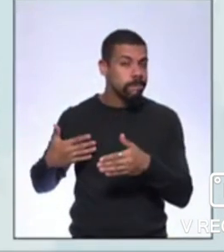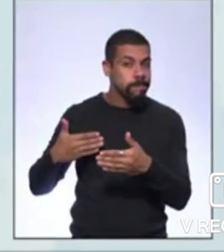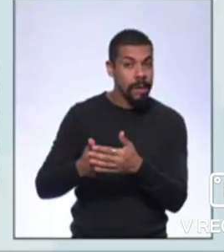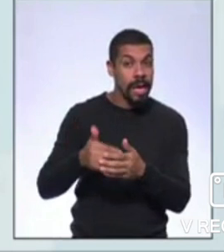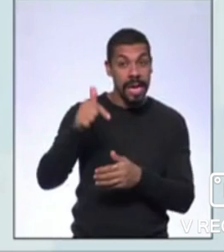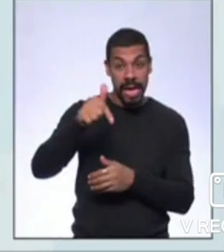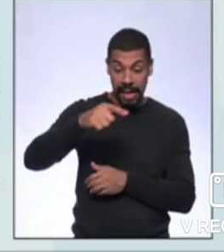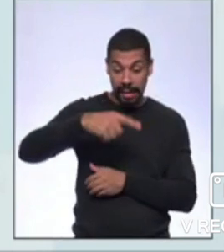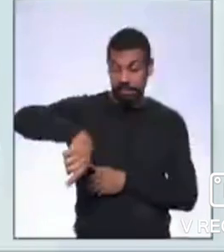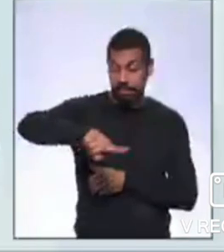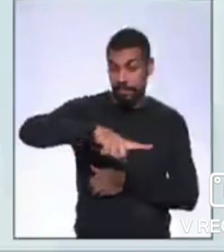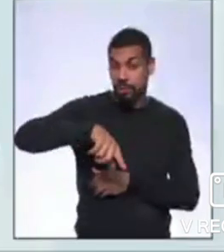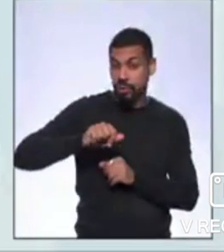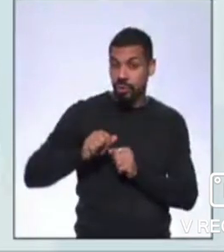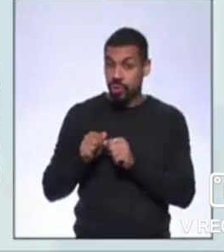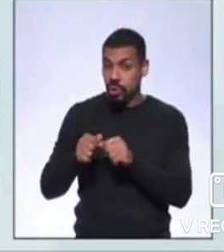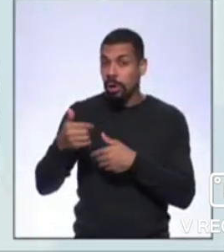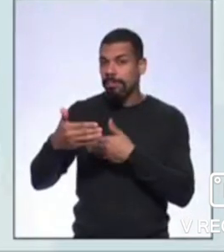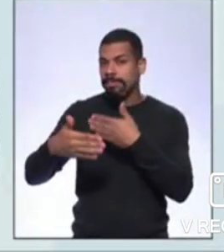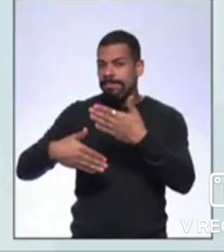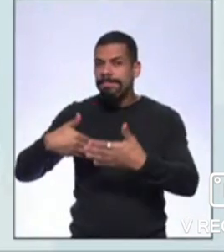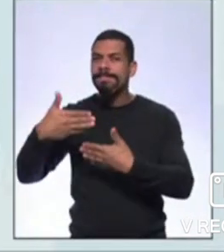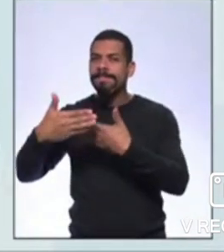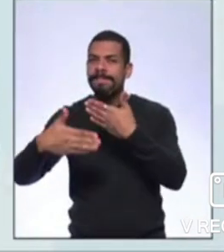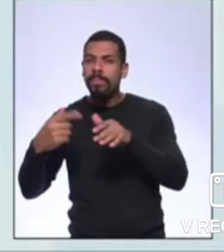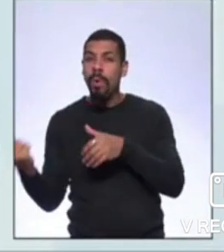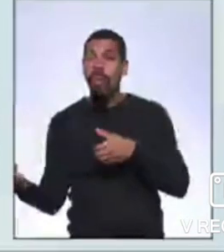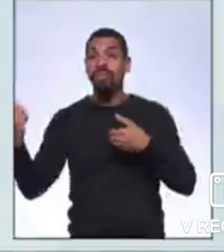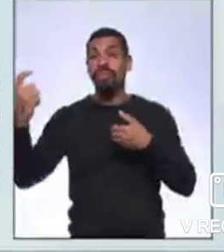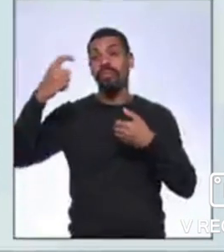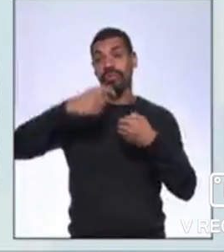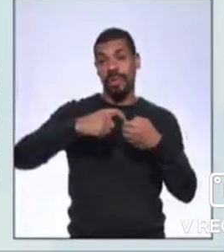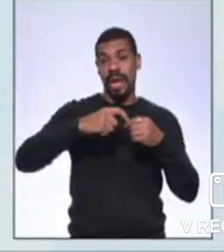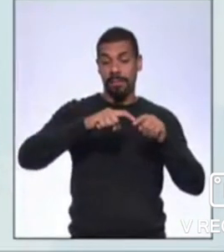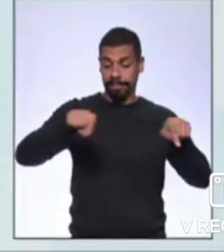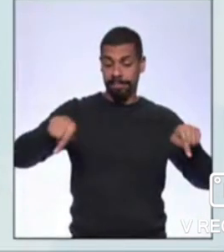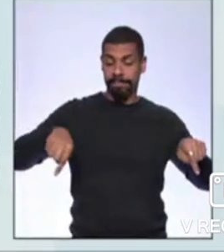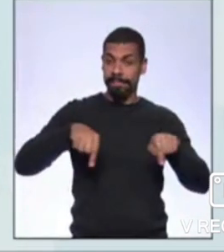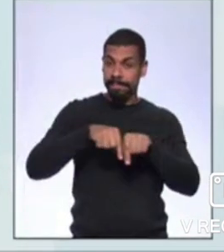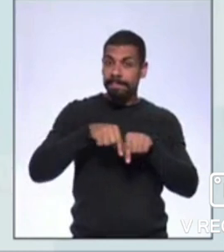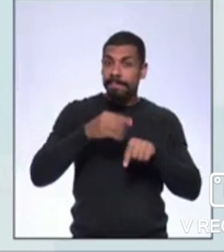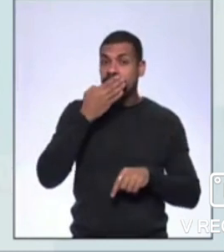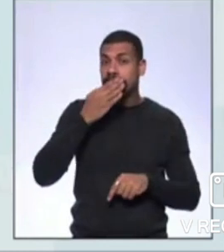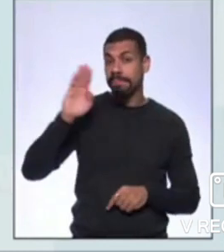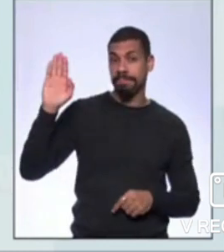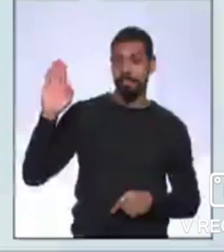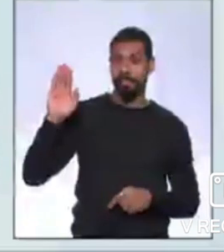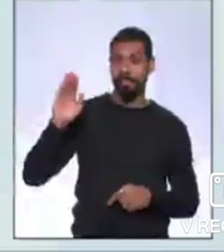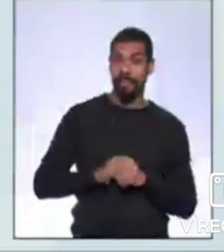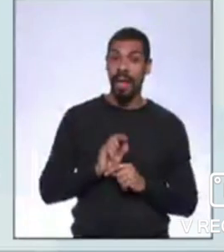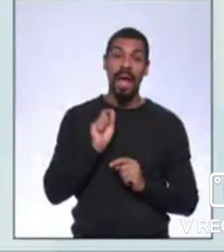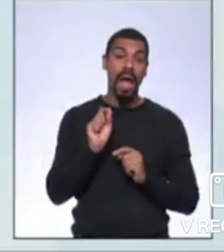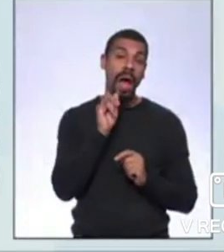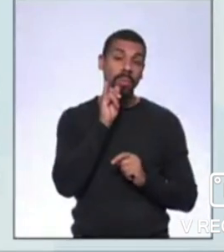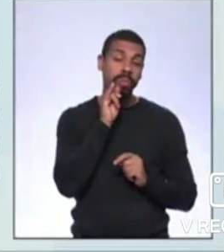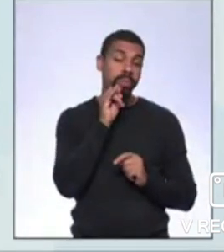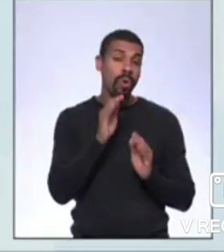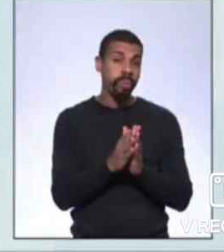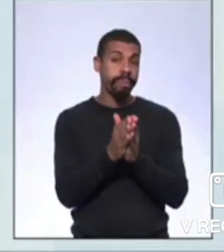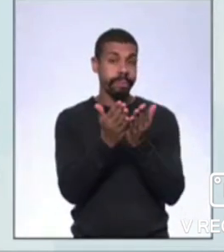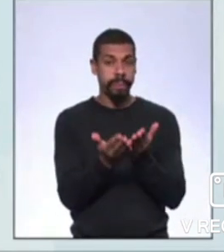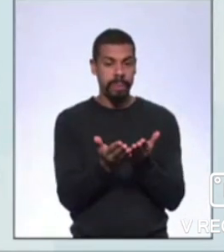momento, né, em que eles estão nesse processo de volta para a Terra Prometida, é que Moisés, segundo o relato bíblico, mais uma